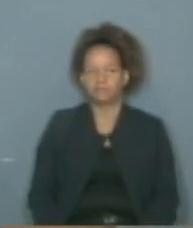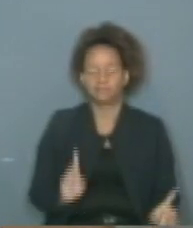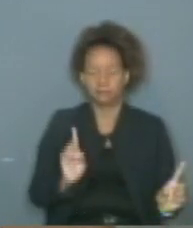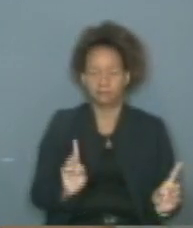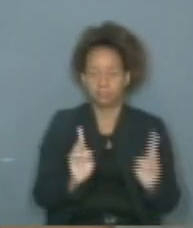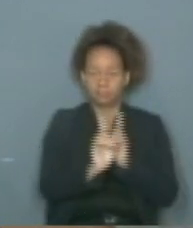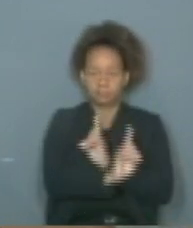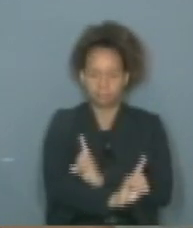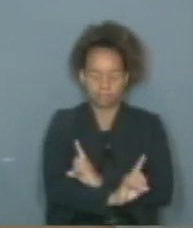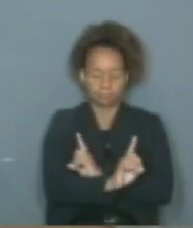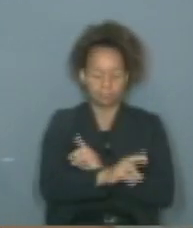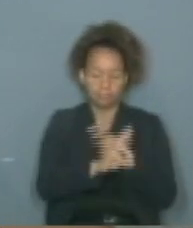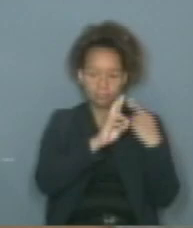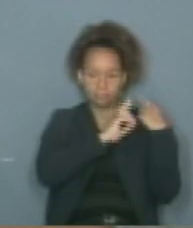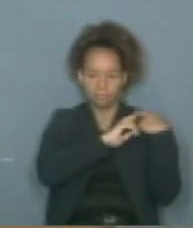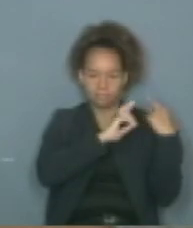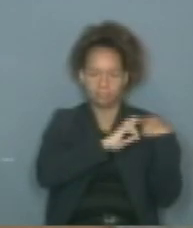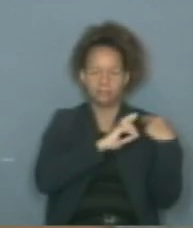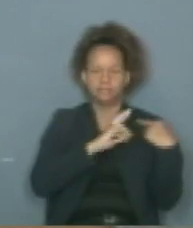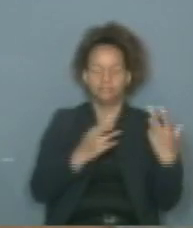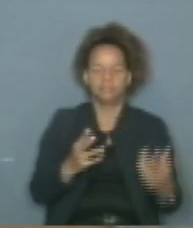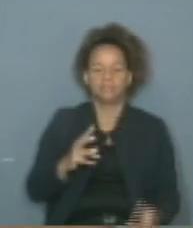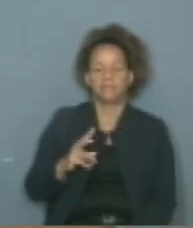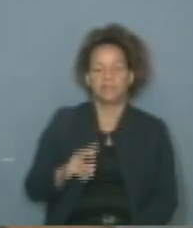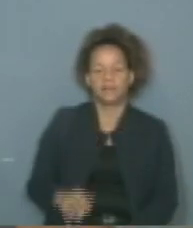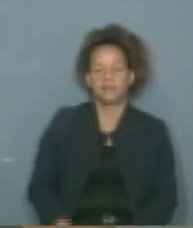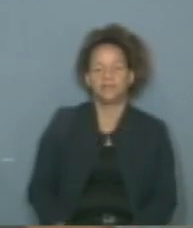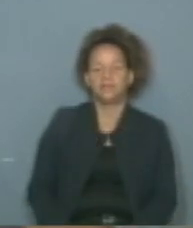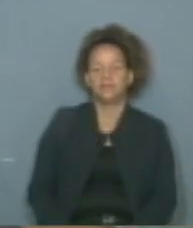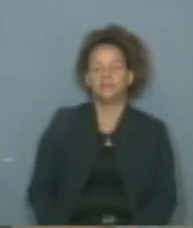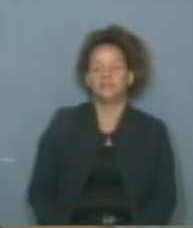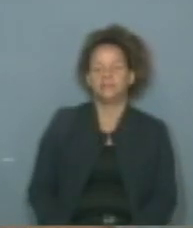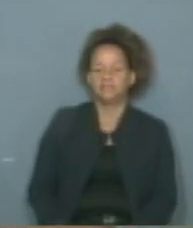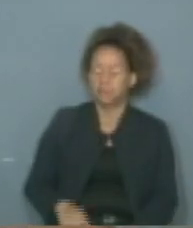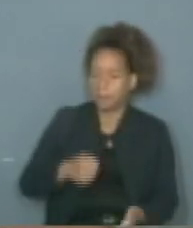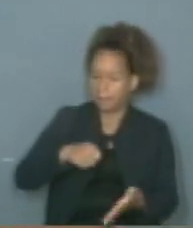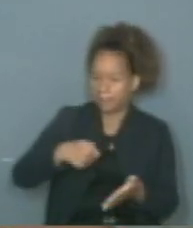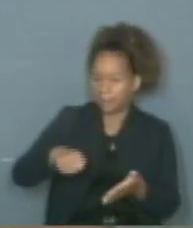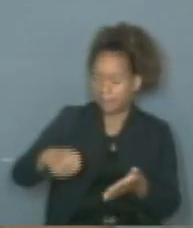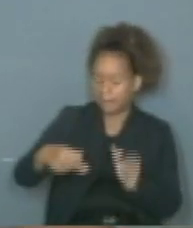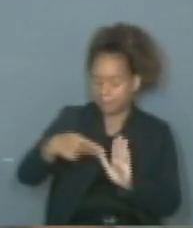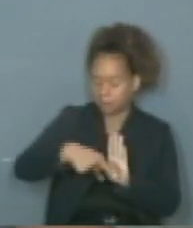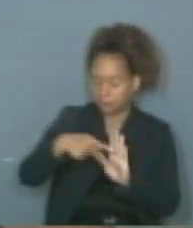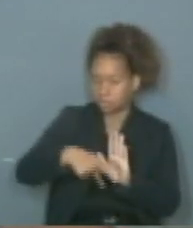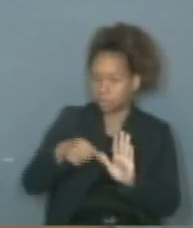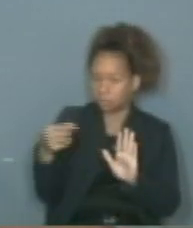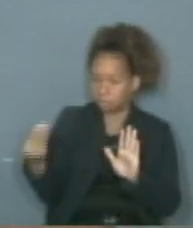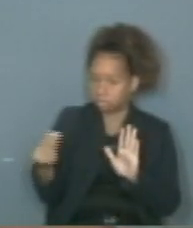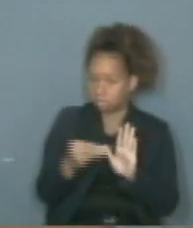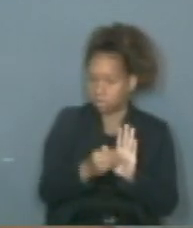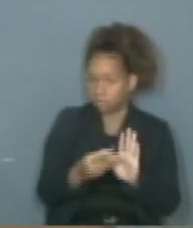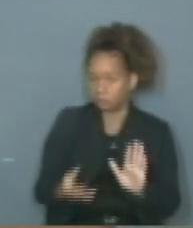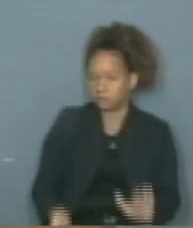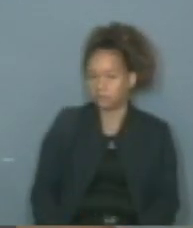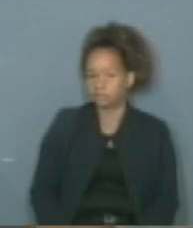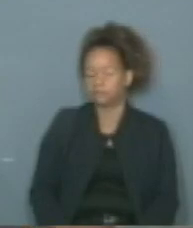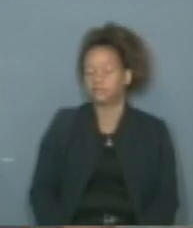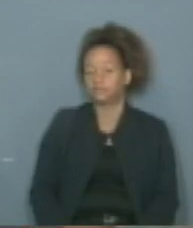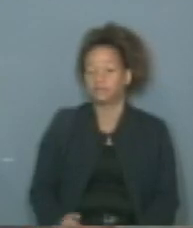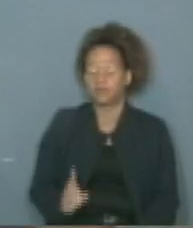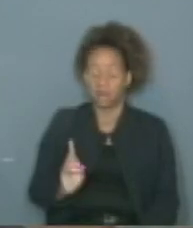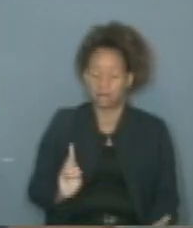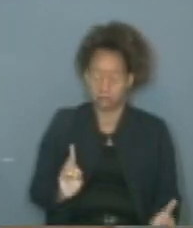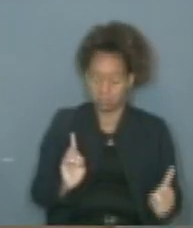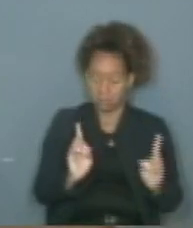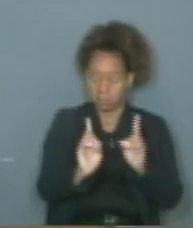de responsabilidade para a Conviva, por simples portaria, o projeto prevê isso. A tramitação, eu